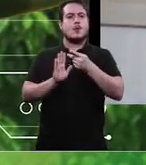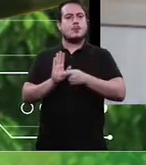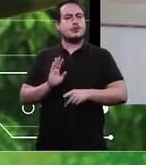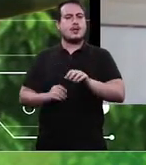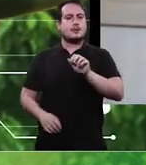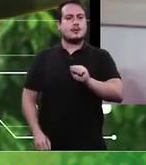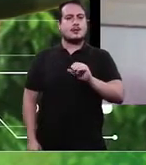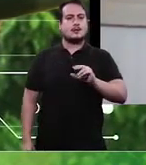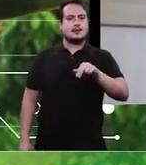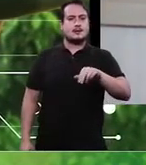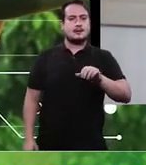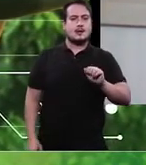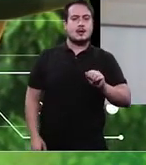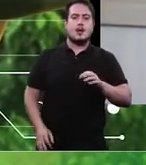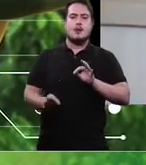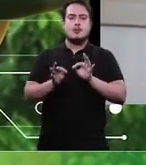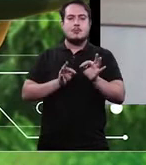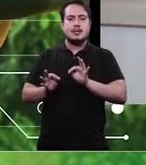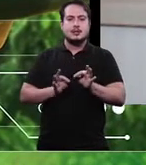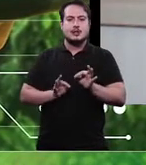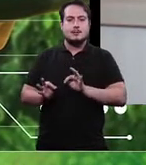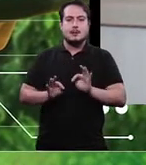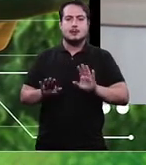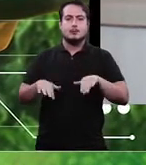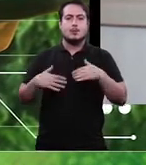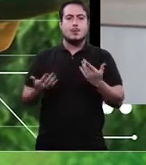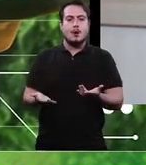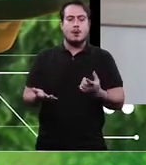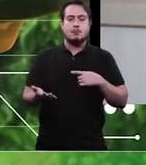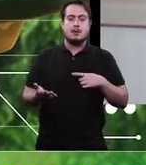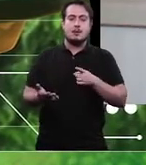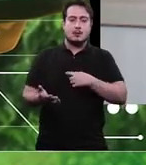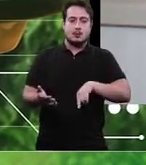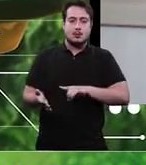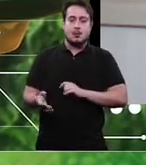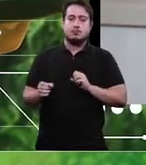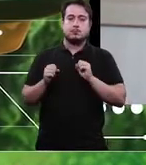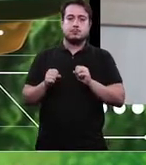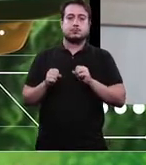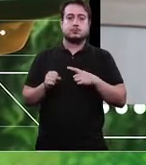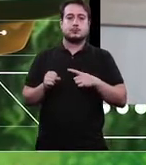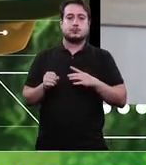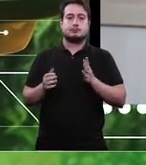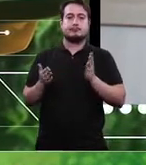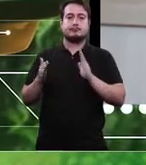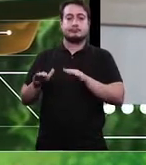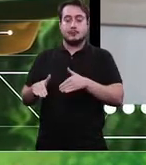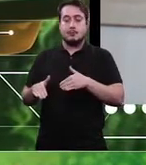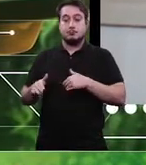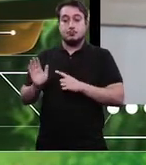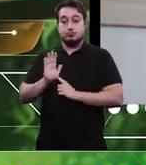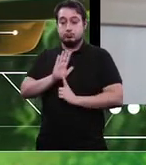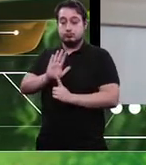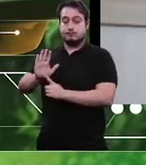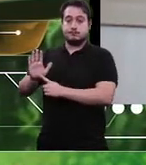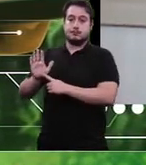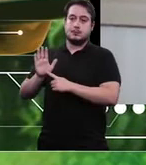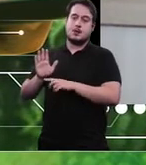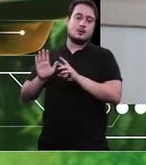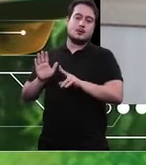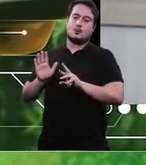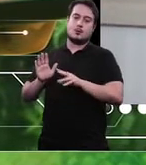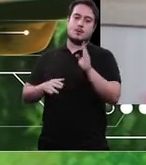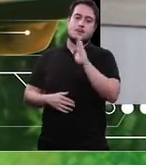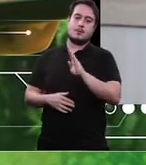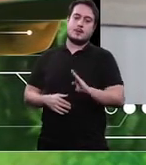o plano, o planejamento da CNA, para nós podermos estar demonstrando, não só para o